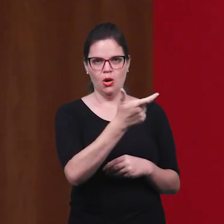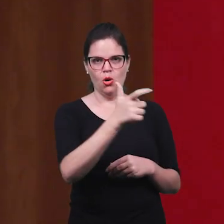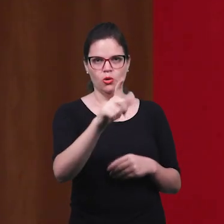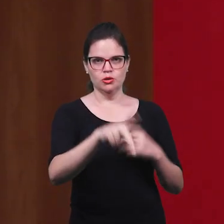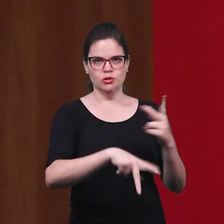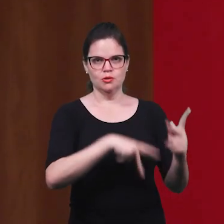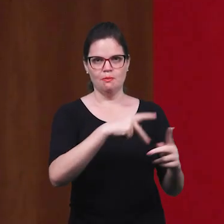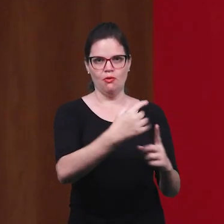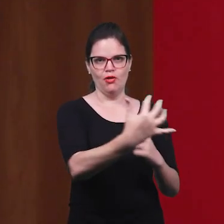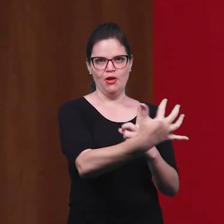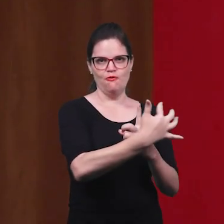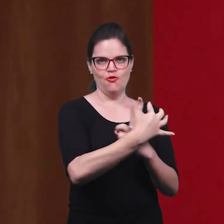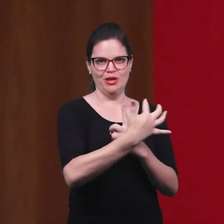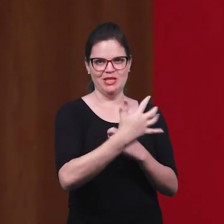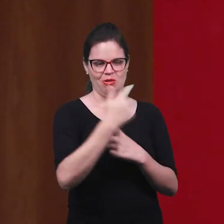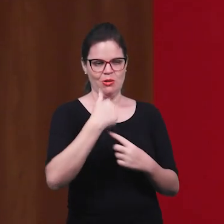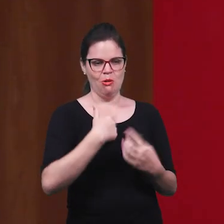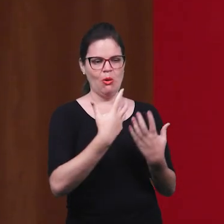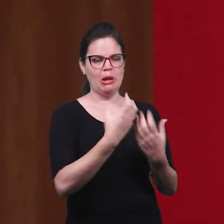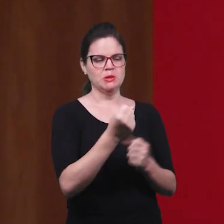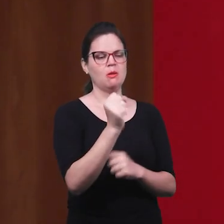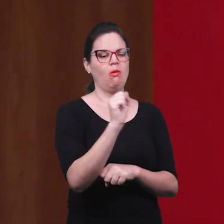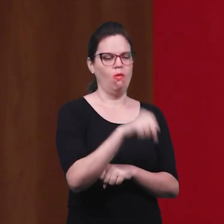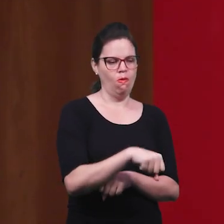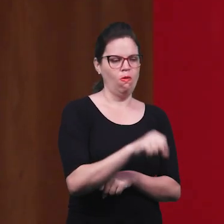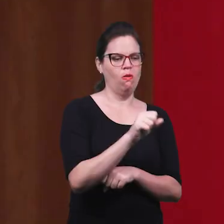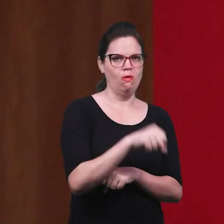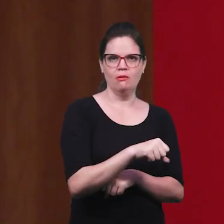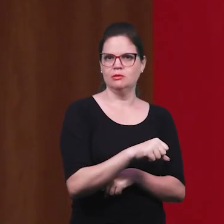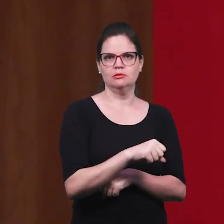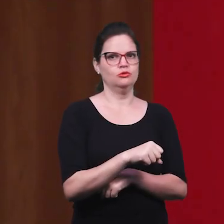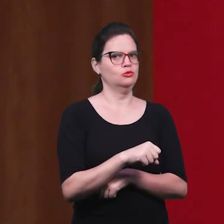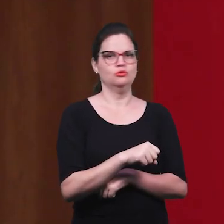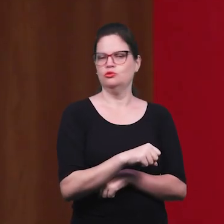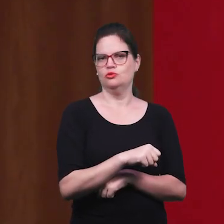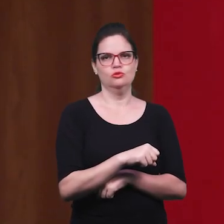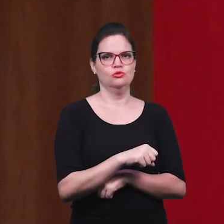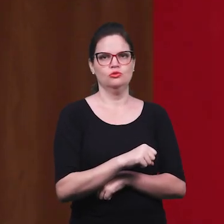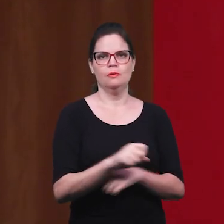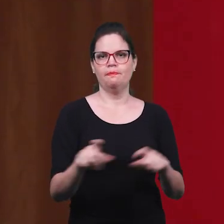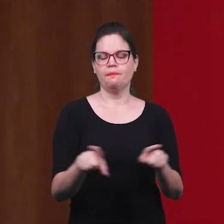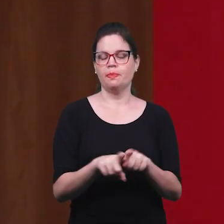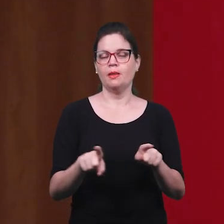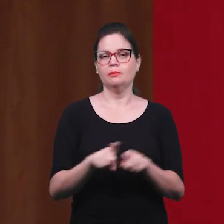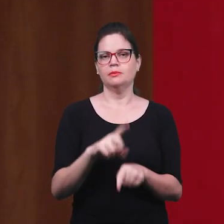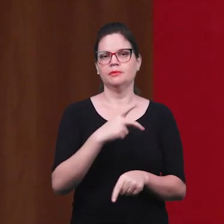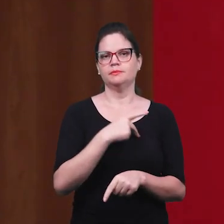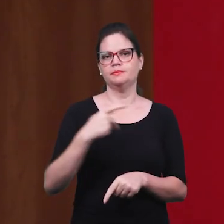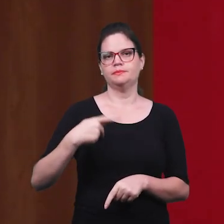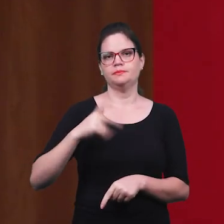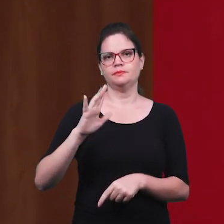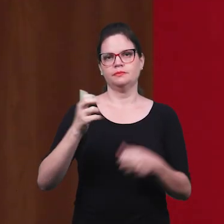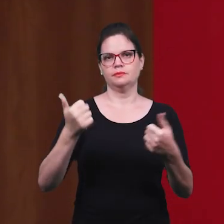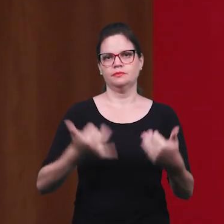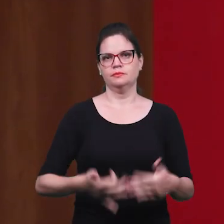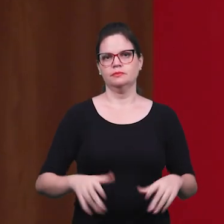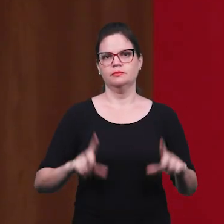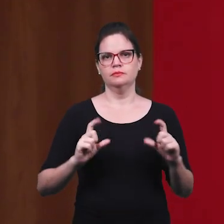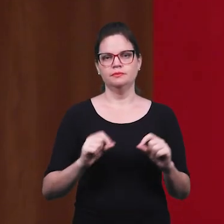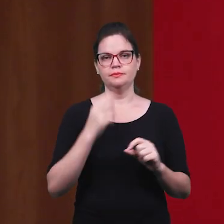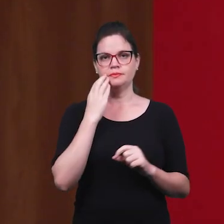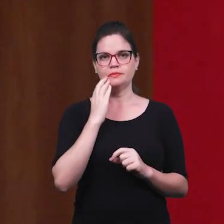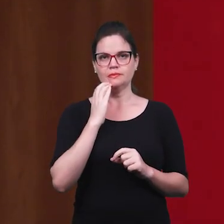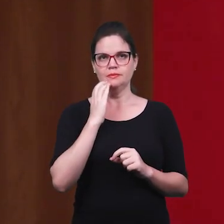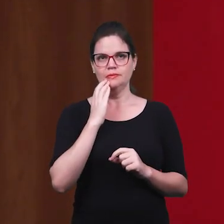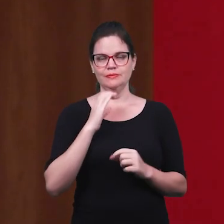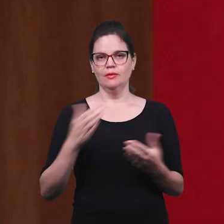Exatamente, essa é a palavra. E hoje, né, o pastor Gedair trouxe também muito bem colocado, que hoje está até muito utilizado